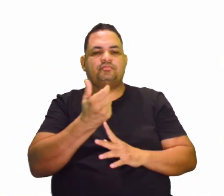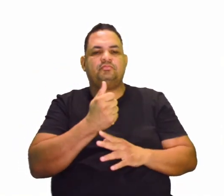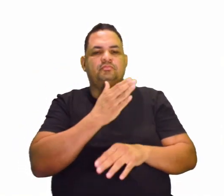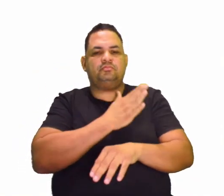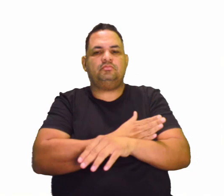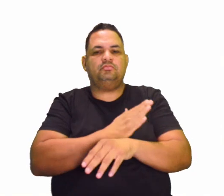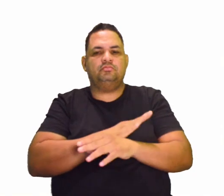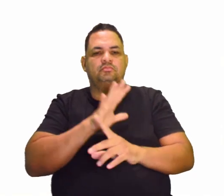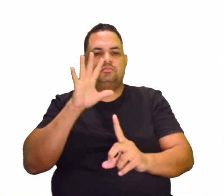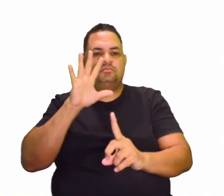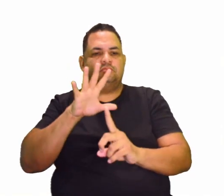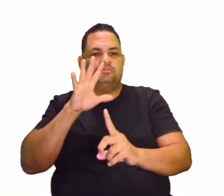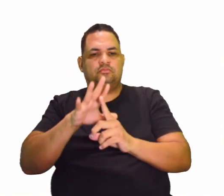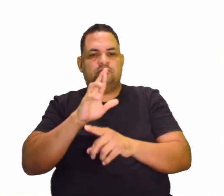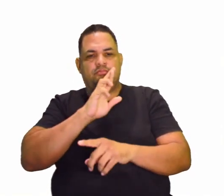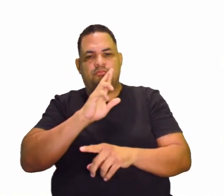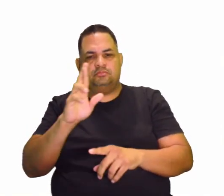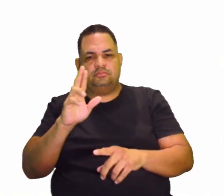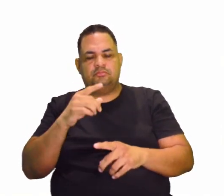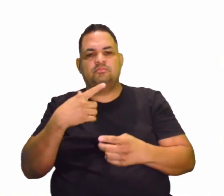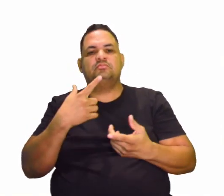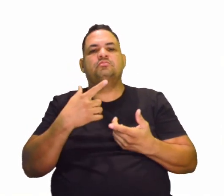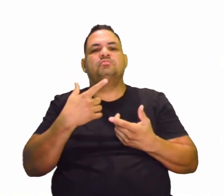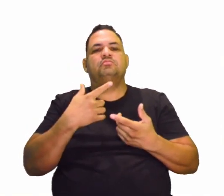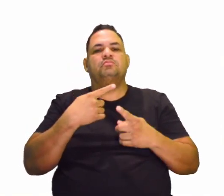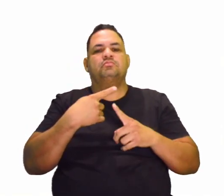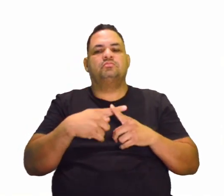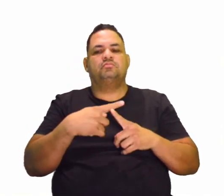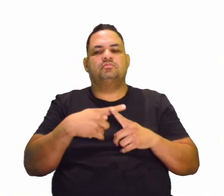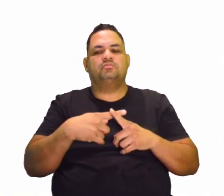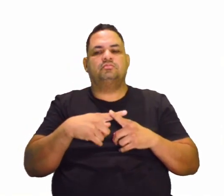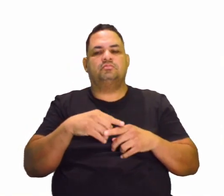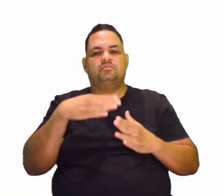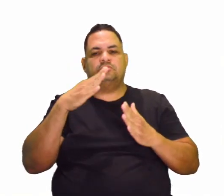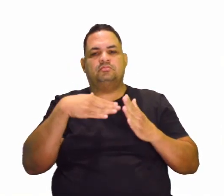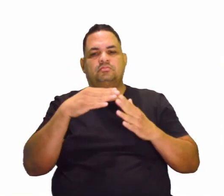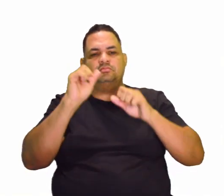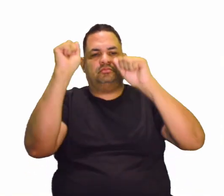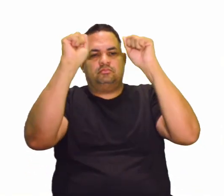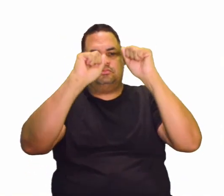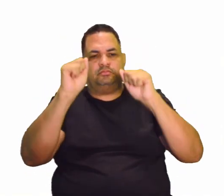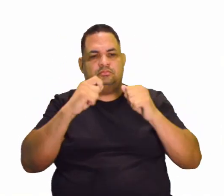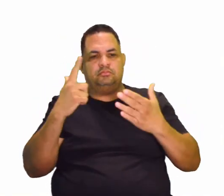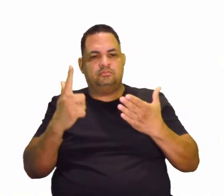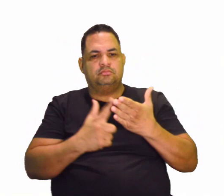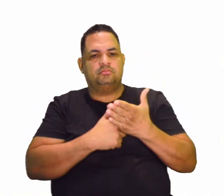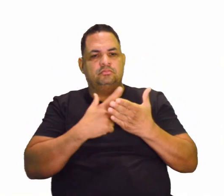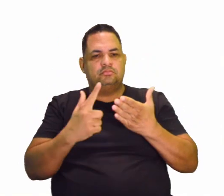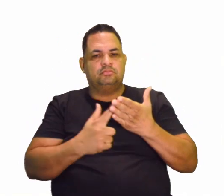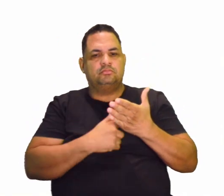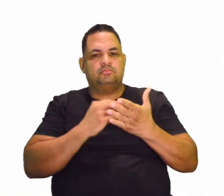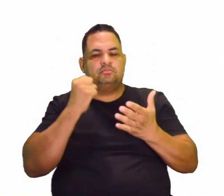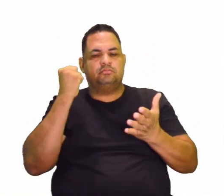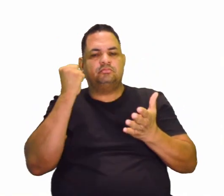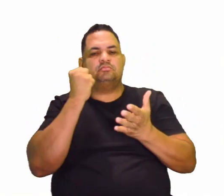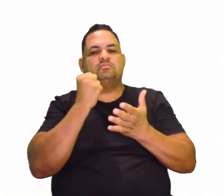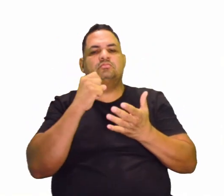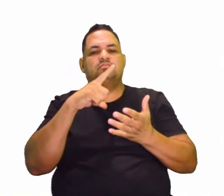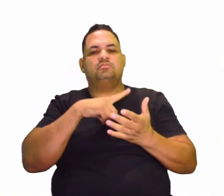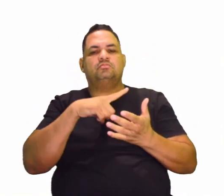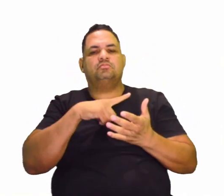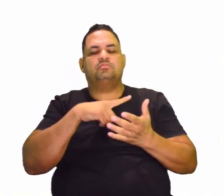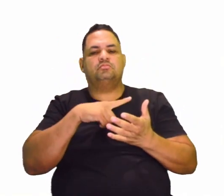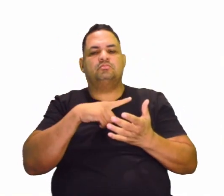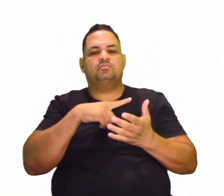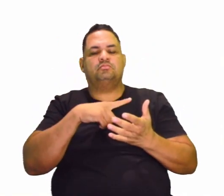muito influenciada pela religião, pois as pinturas, esculturas e livros eram marcadas pela temática religiosa.